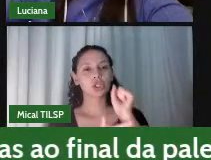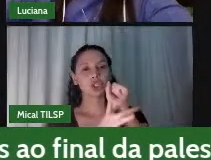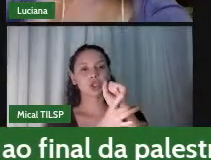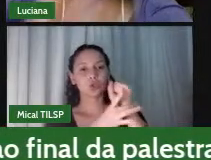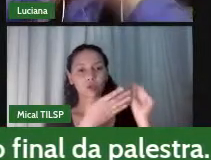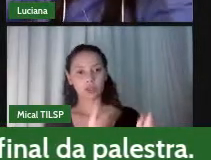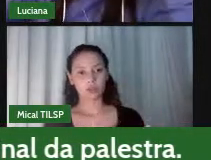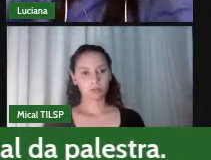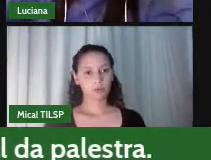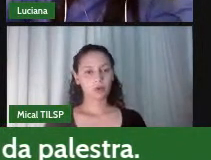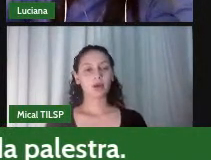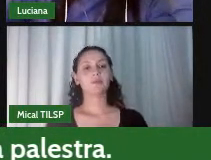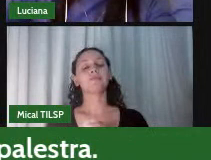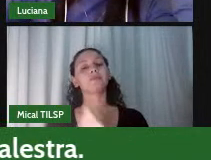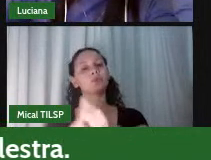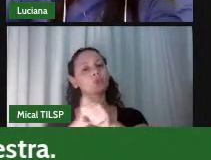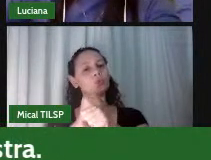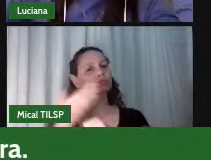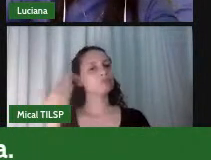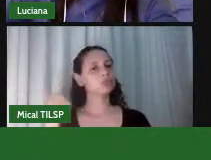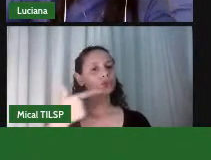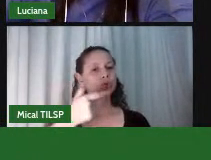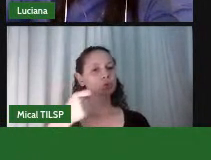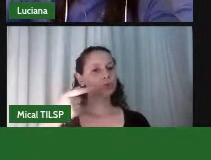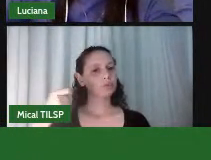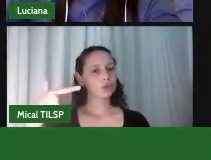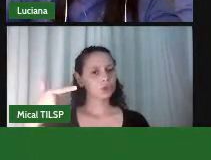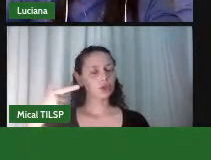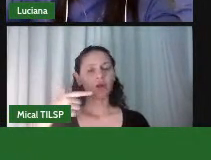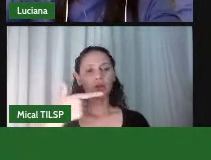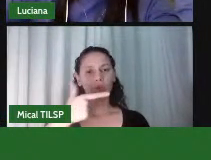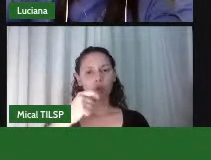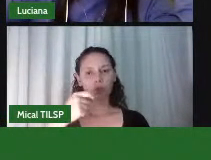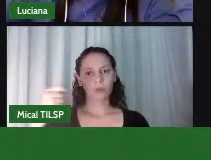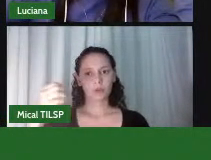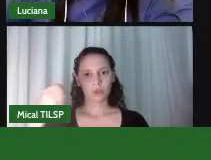2002, eu passei no concurso do Instituto Geral de Perícias. Oi.